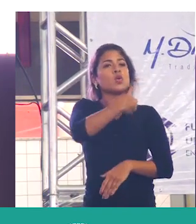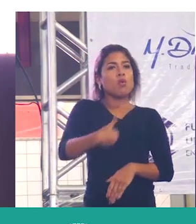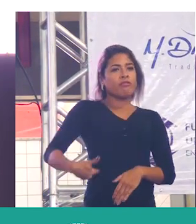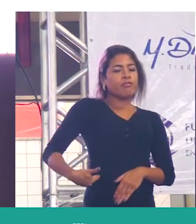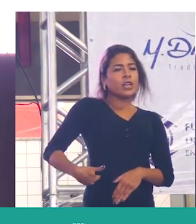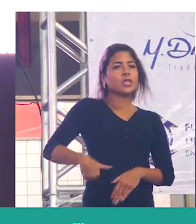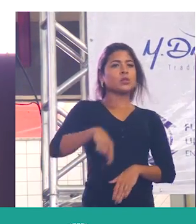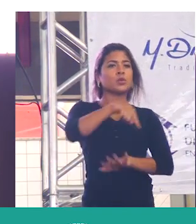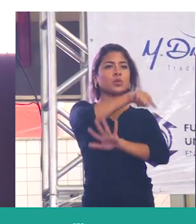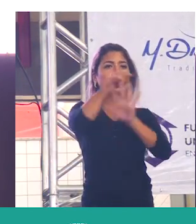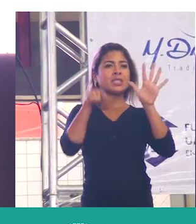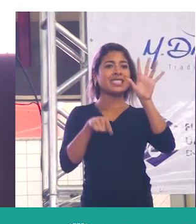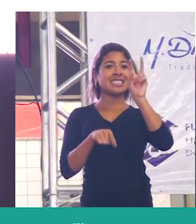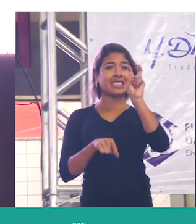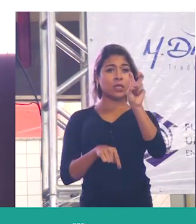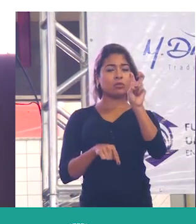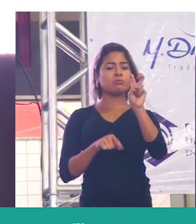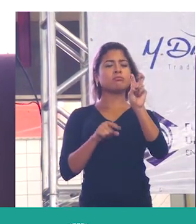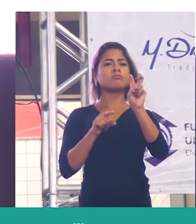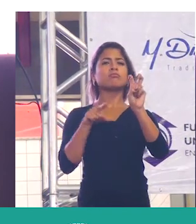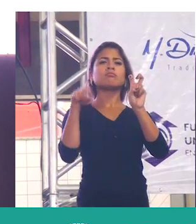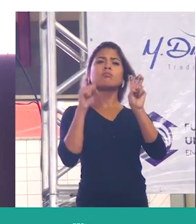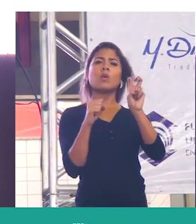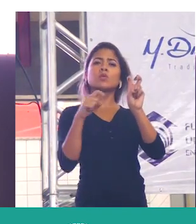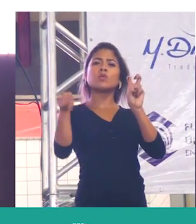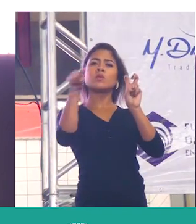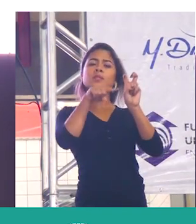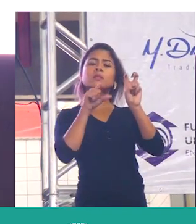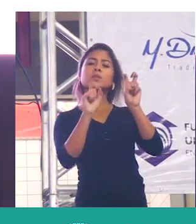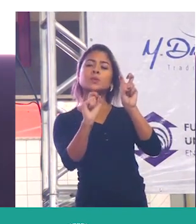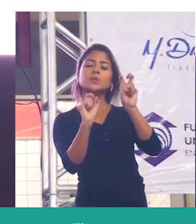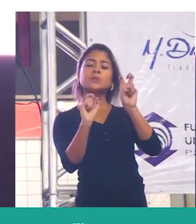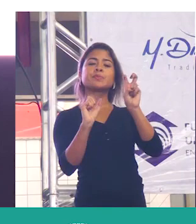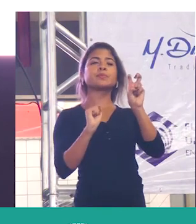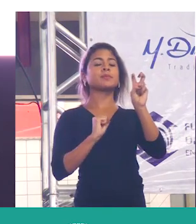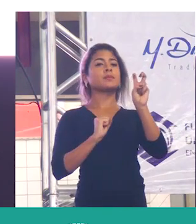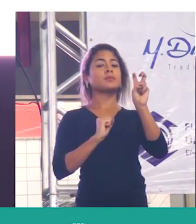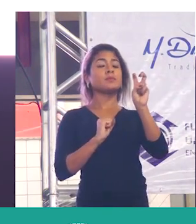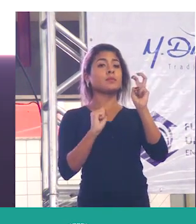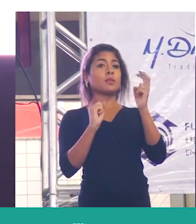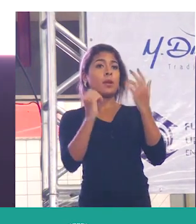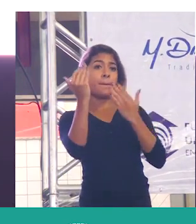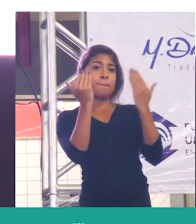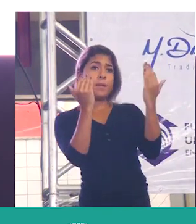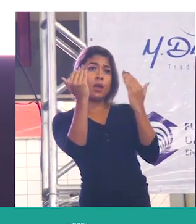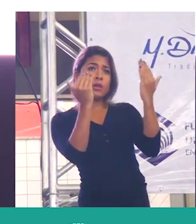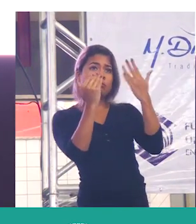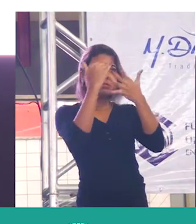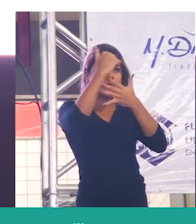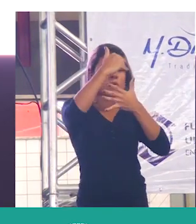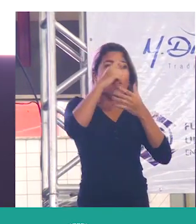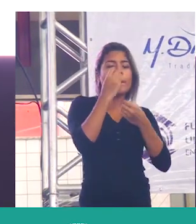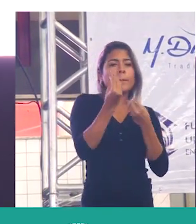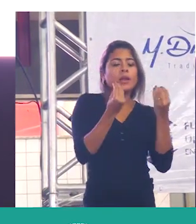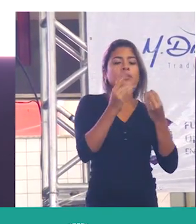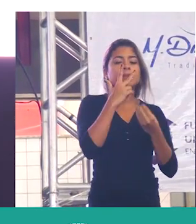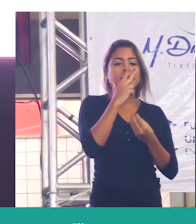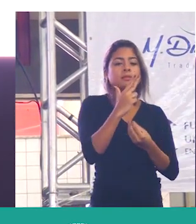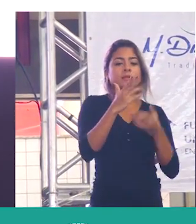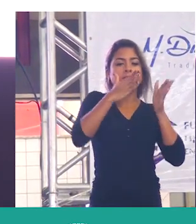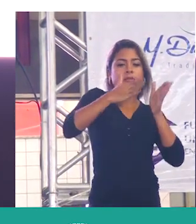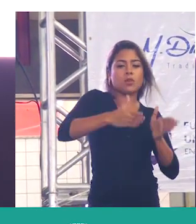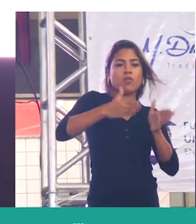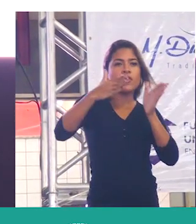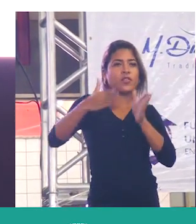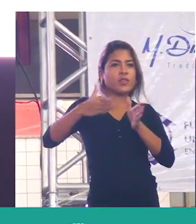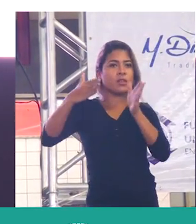que você pode utilizar como parâmetros para você organizar os seus estudos. Você